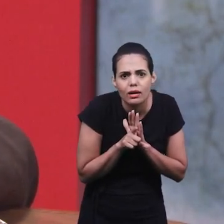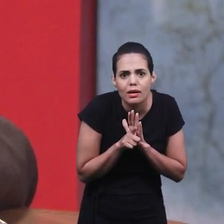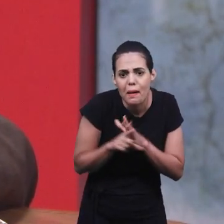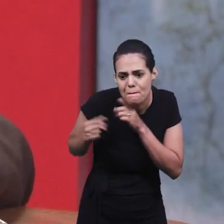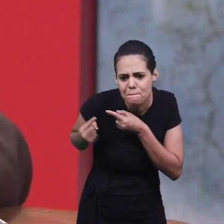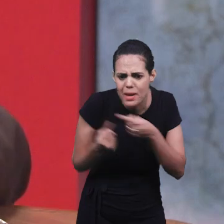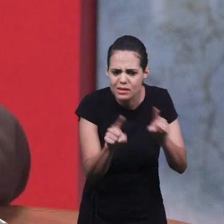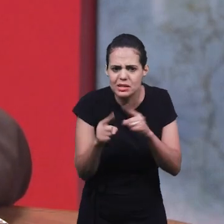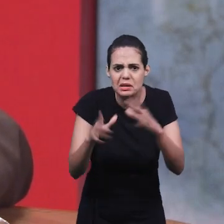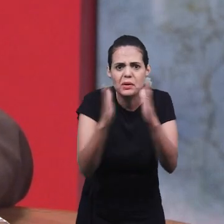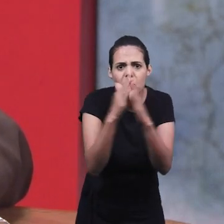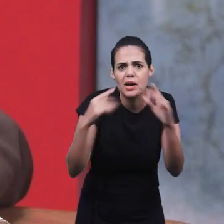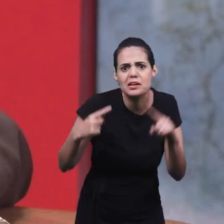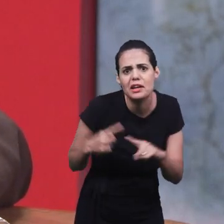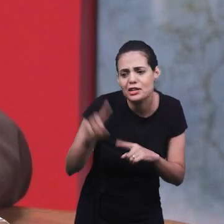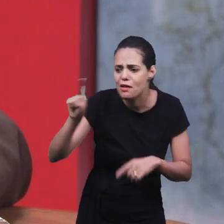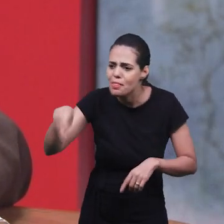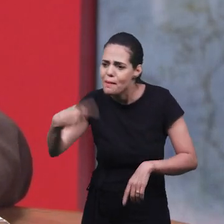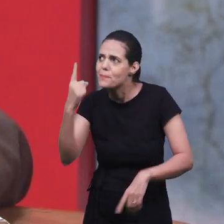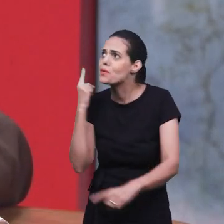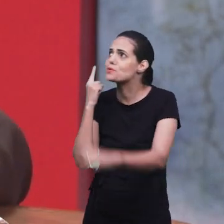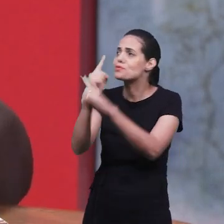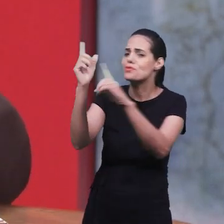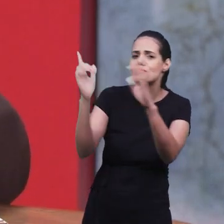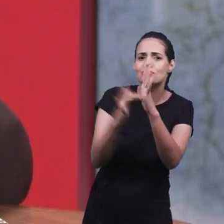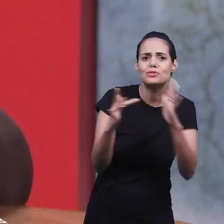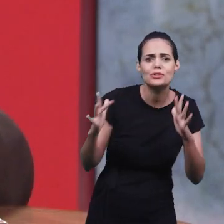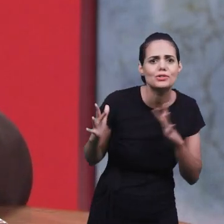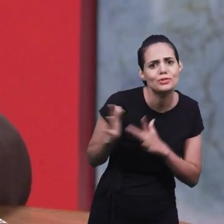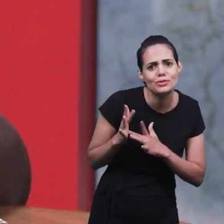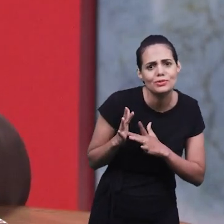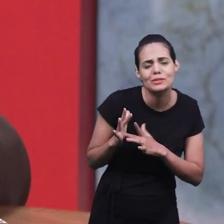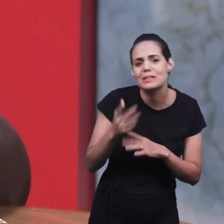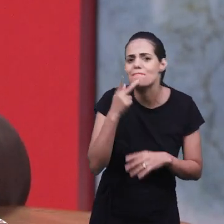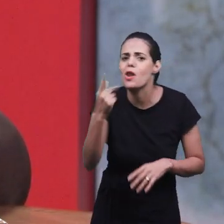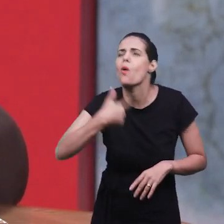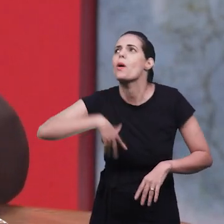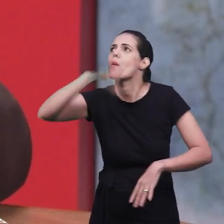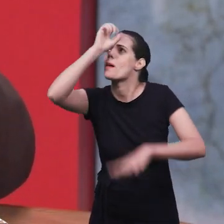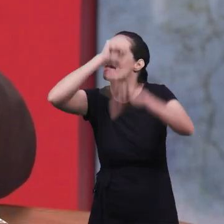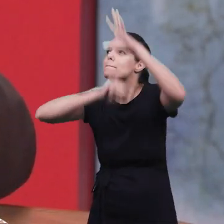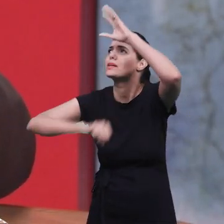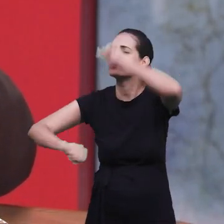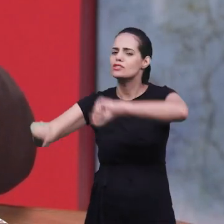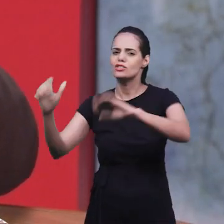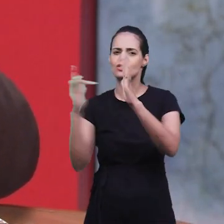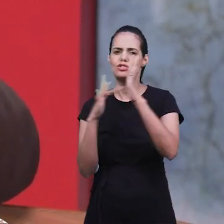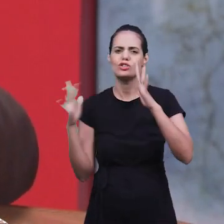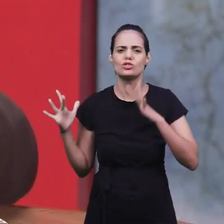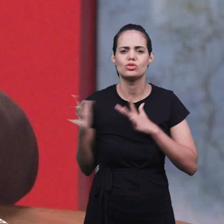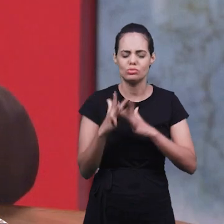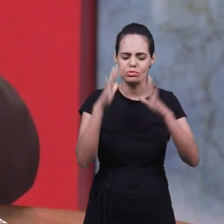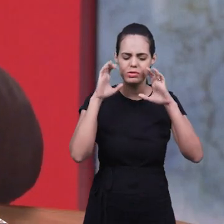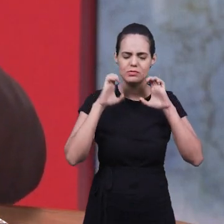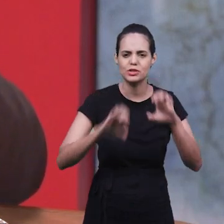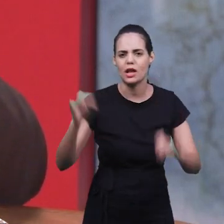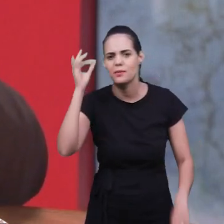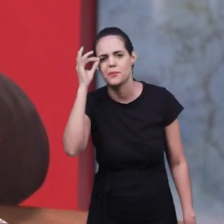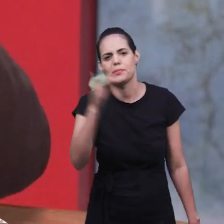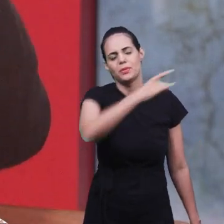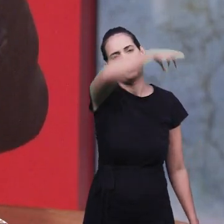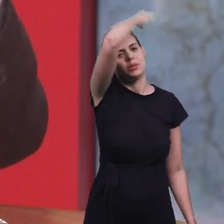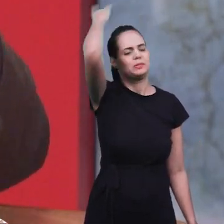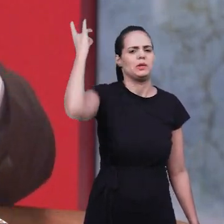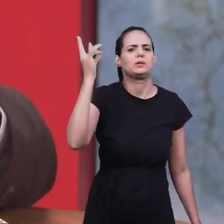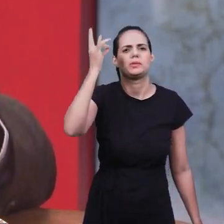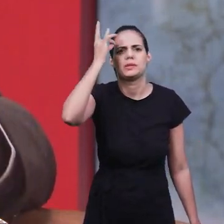perseguia a igreja, teve um encontro com o Senhor Jesus. Depois que ele teve um encontro, ele disse que aprendeu o evangelho da pessoa do Senhor